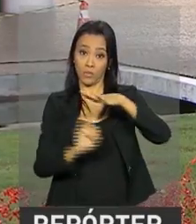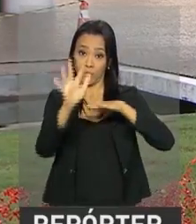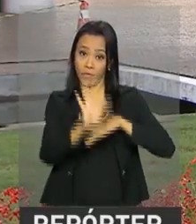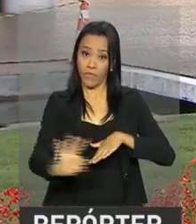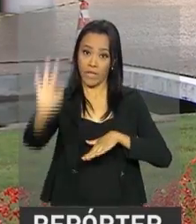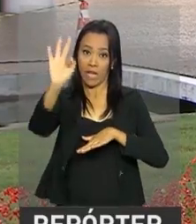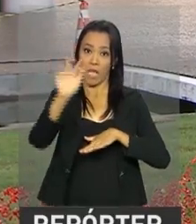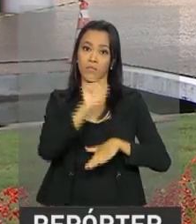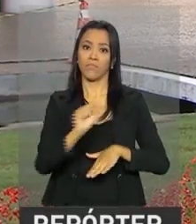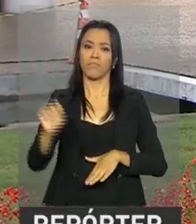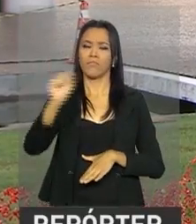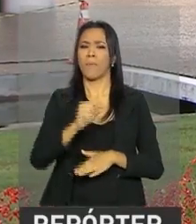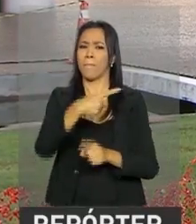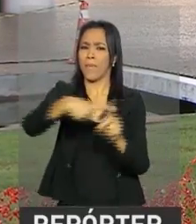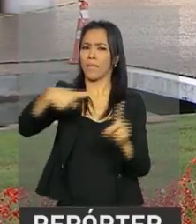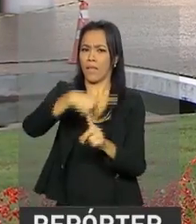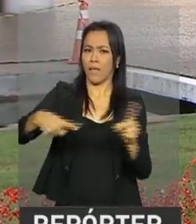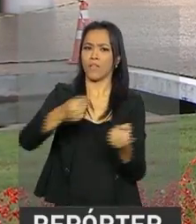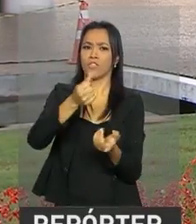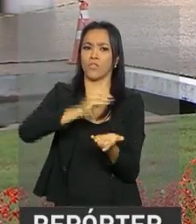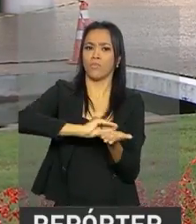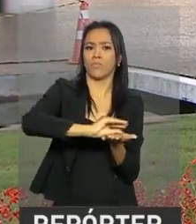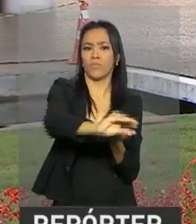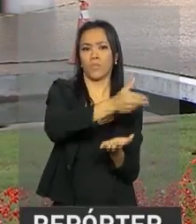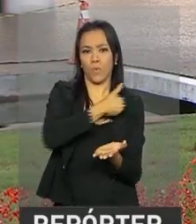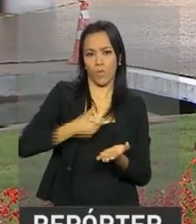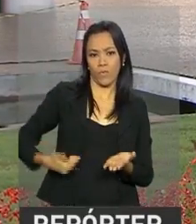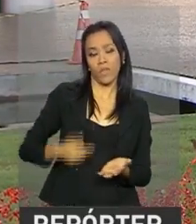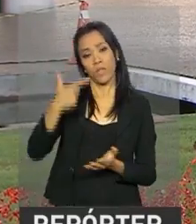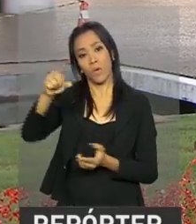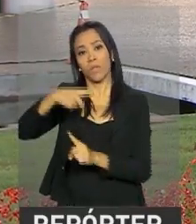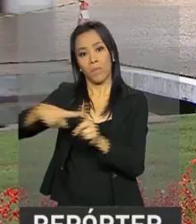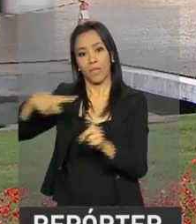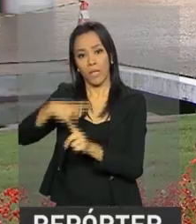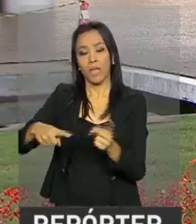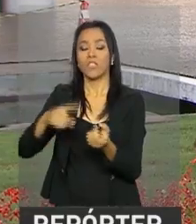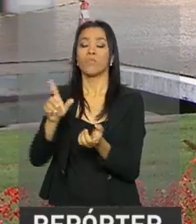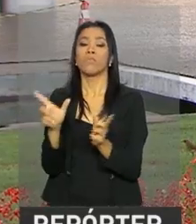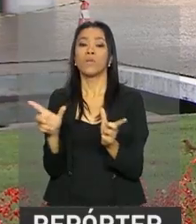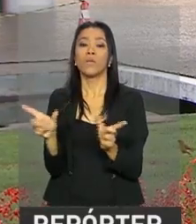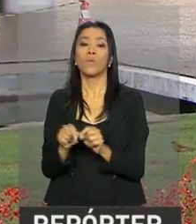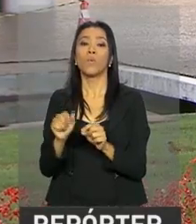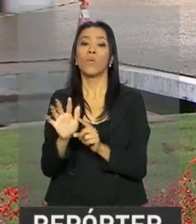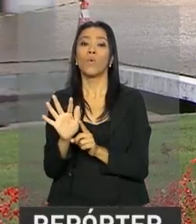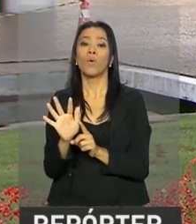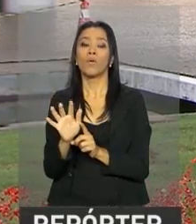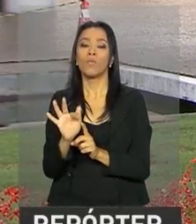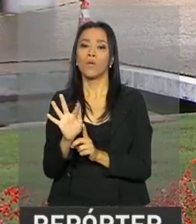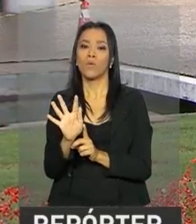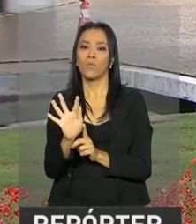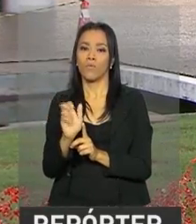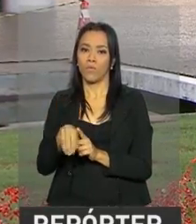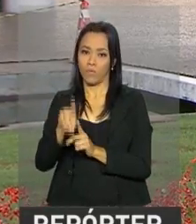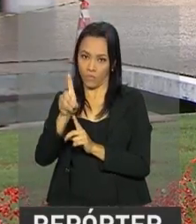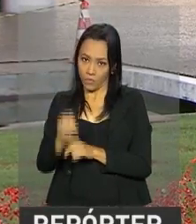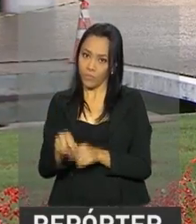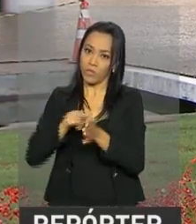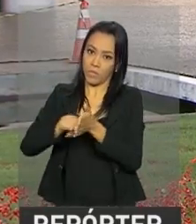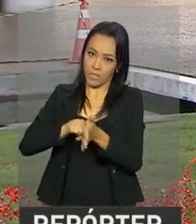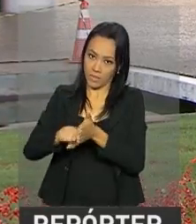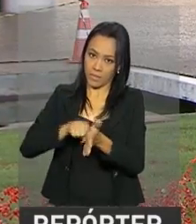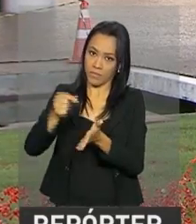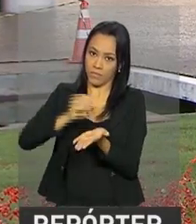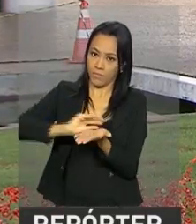será repassado pelo governo e metade pelos fundos de amparo à pesquisa. O governo também anunciou 68 milhões de